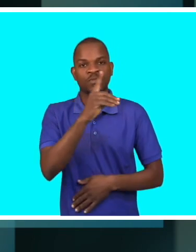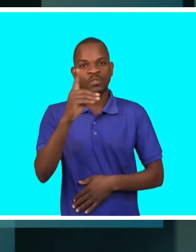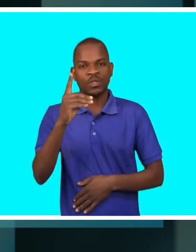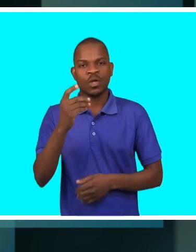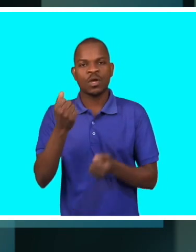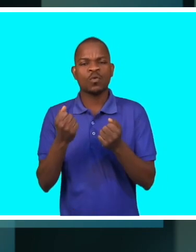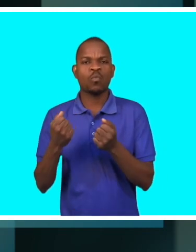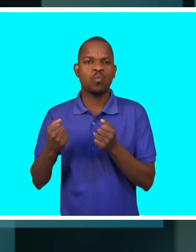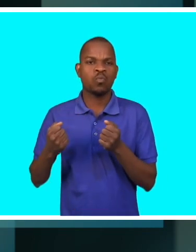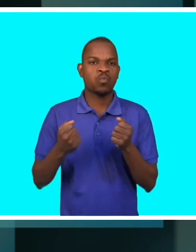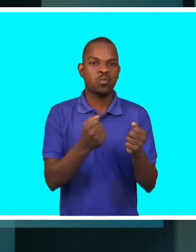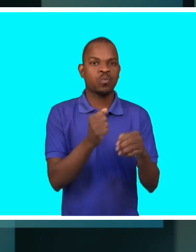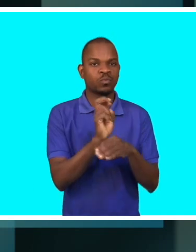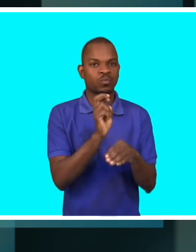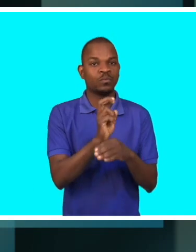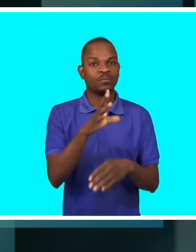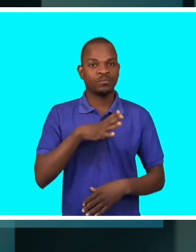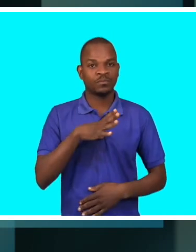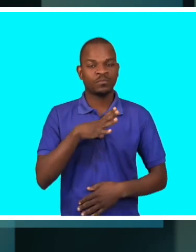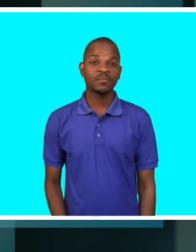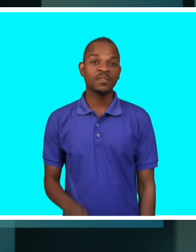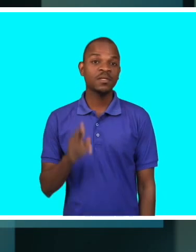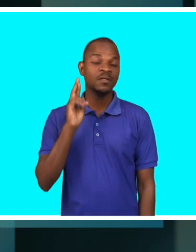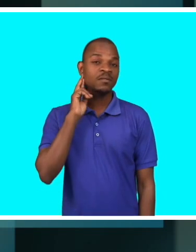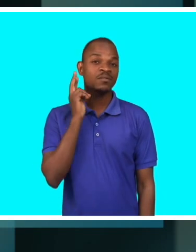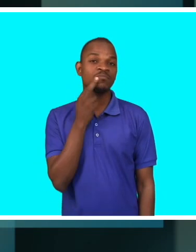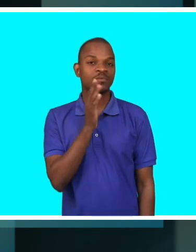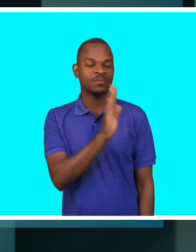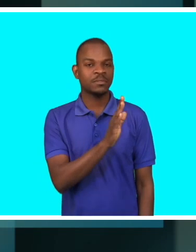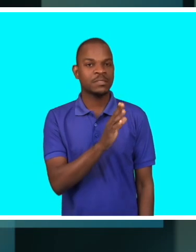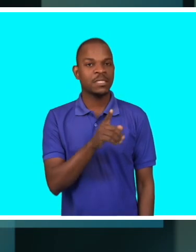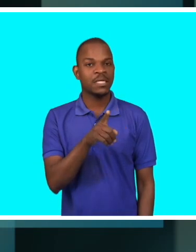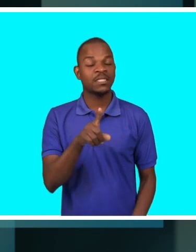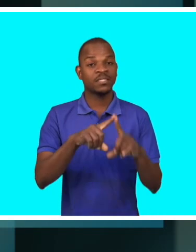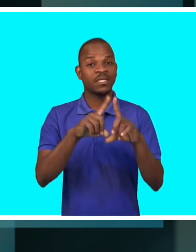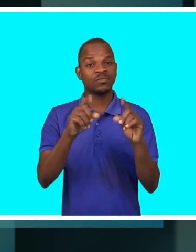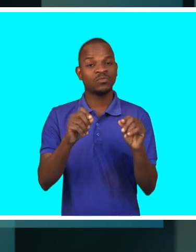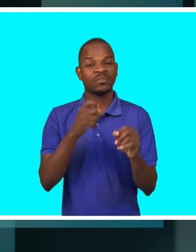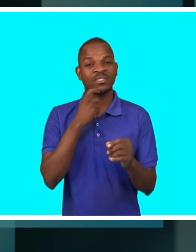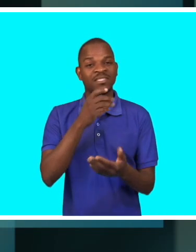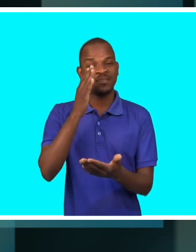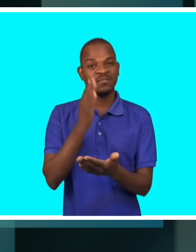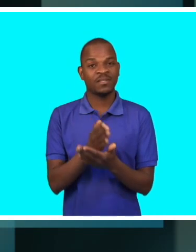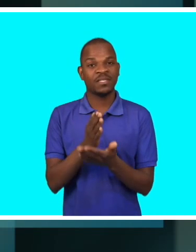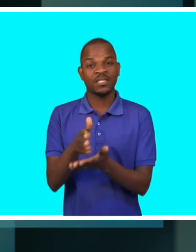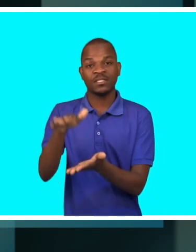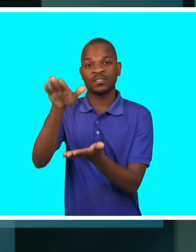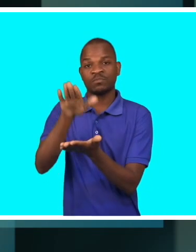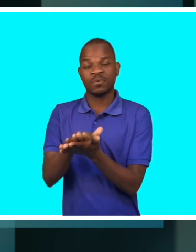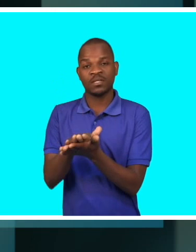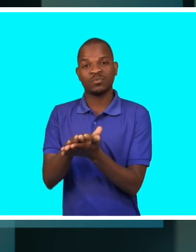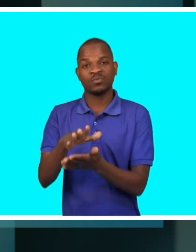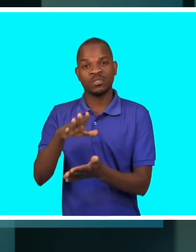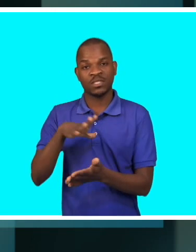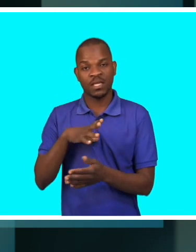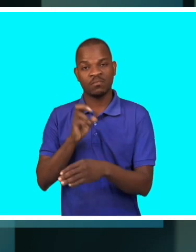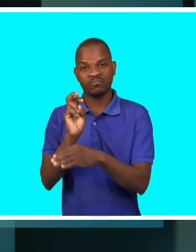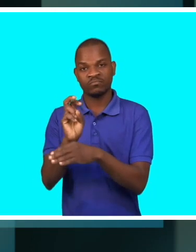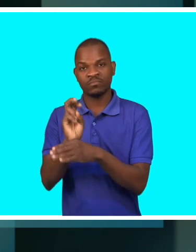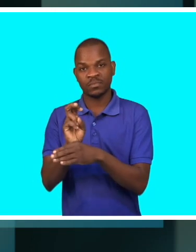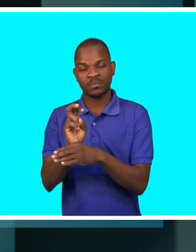com deficiência e deixar lá suas viaturas. Em relação a este aspecto, não lhe posso assegurar que o espaço está definitivamente